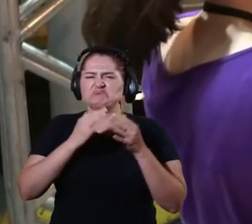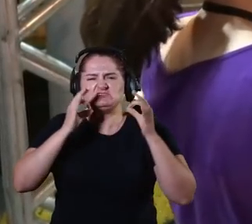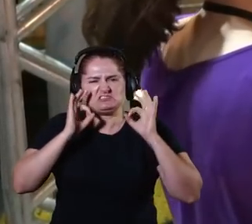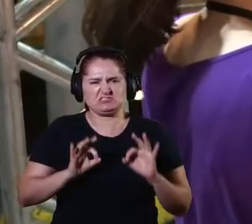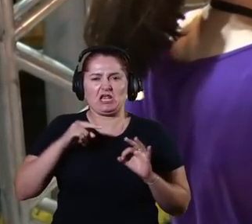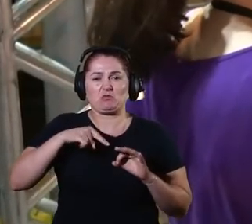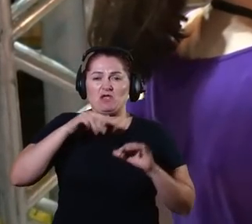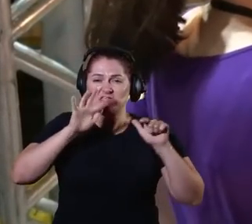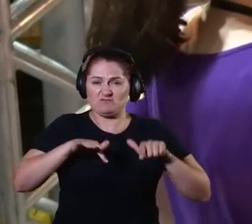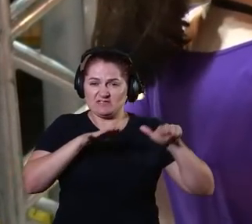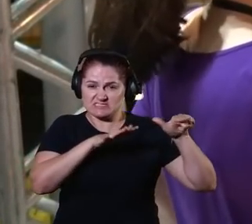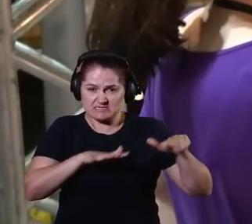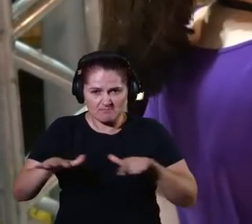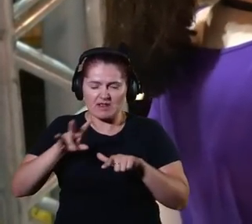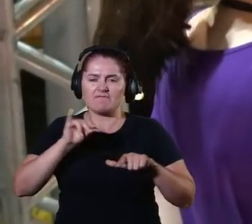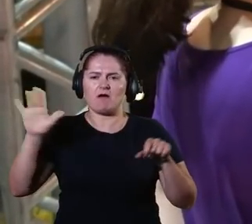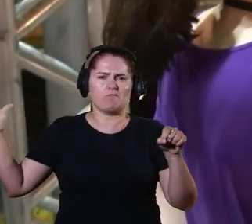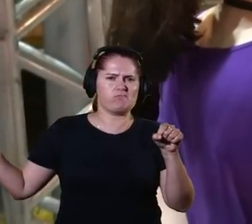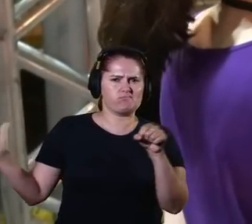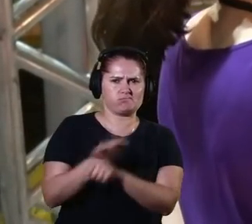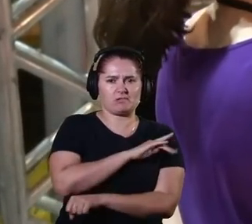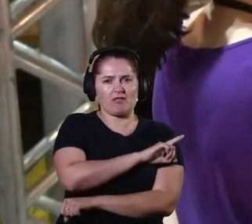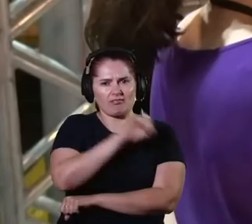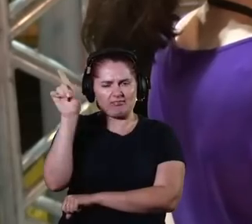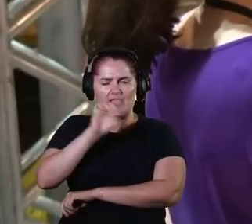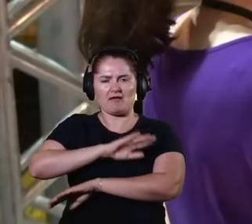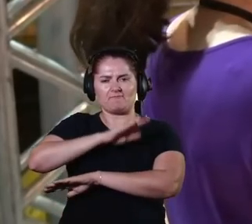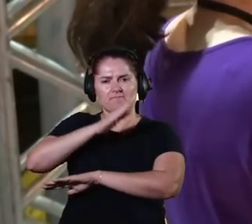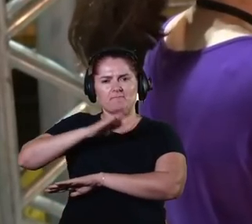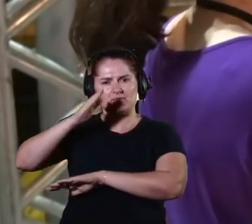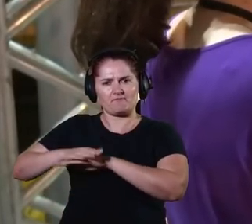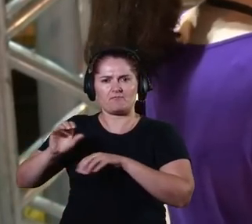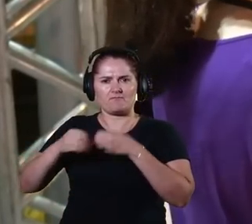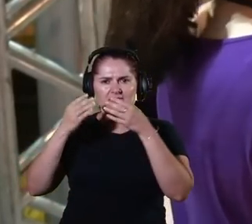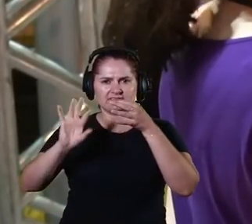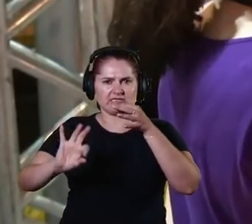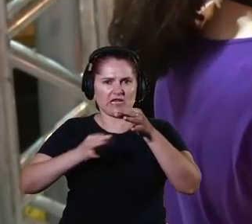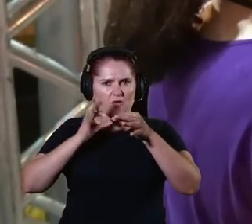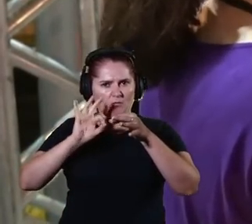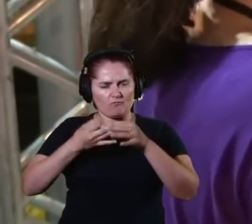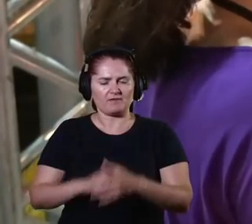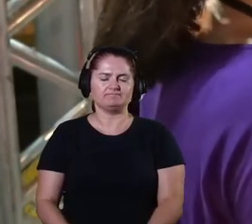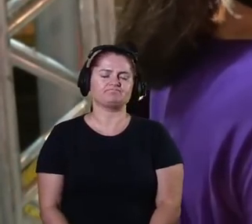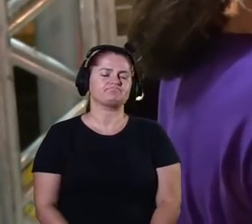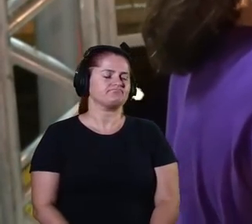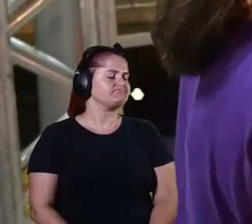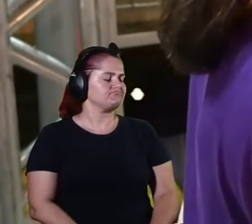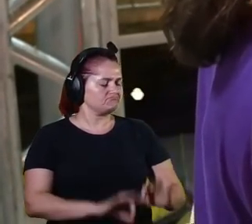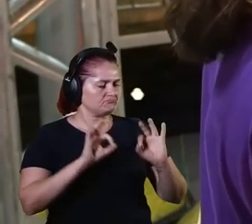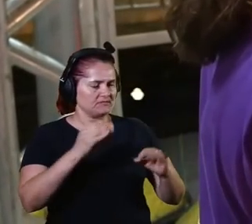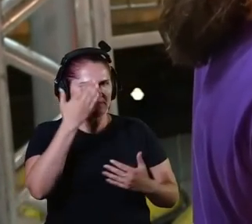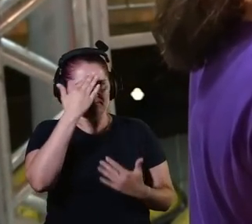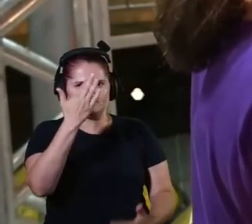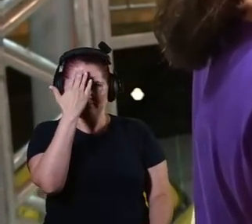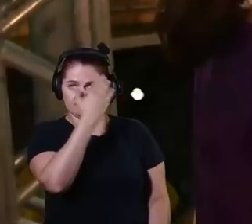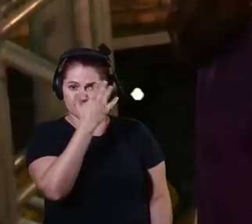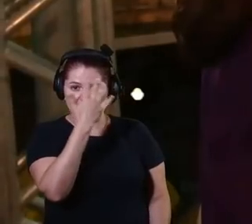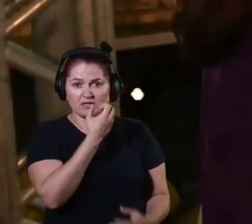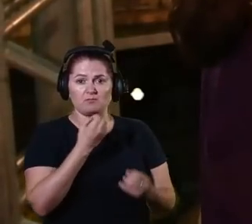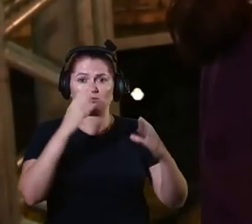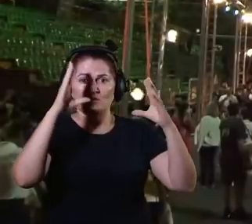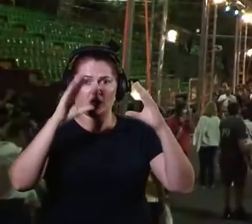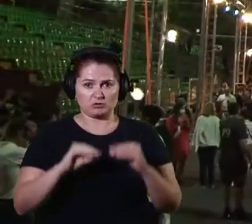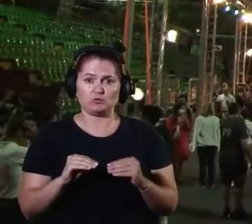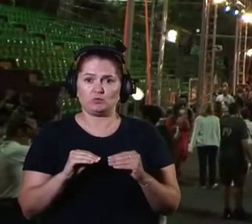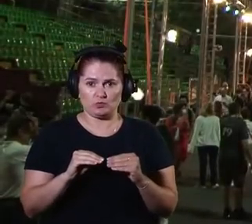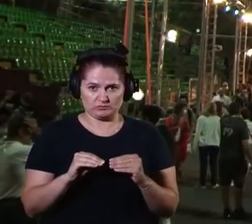teremos superlotação do parque lá da Festa da Uva. Perfeito, muito obrigada, prefeito Adiló. Uma boa noite para o